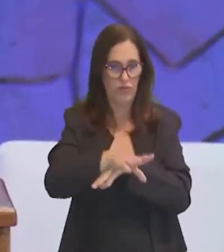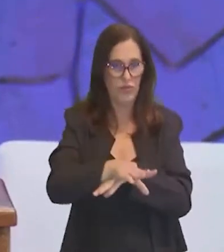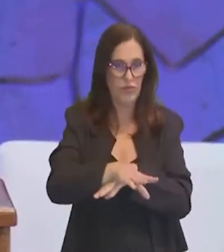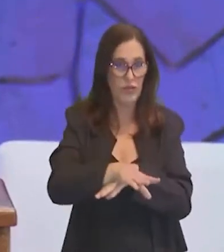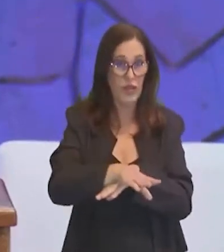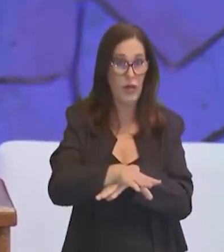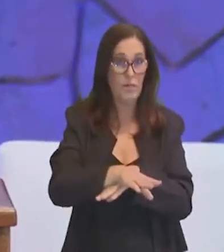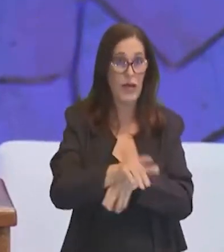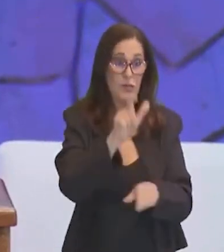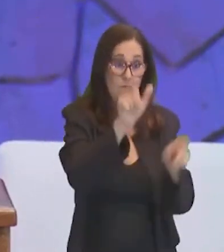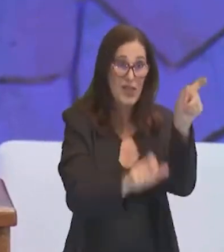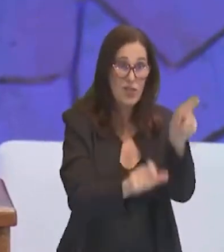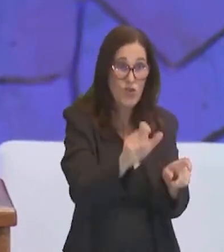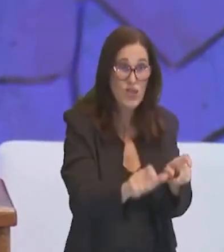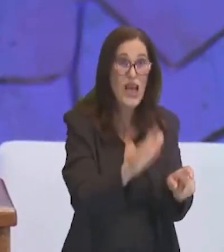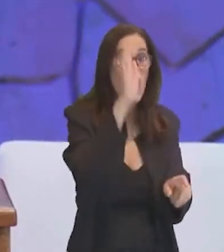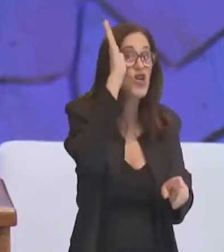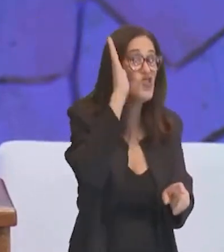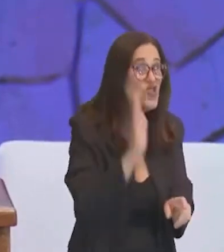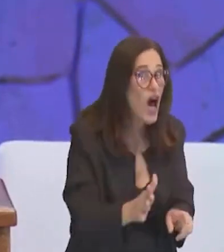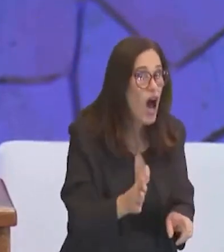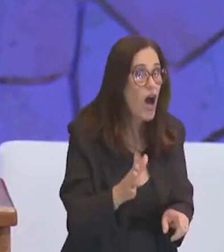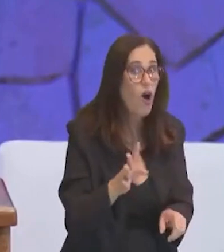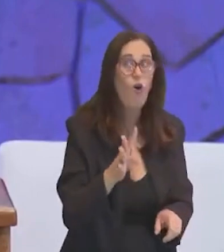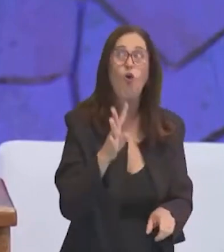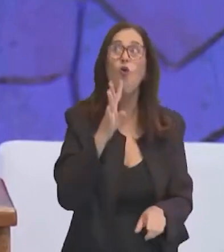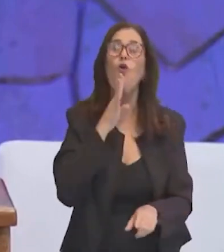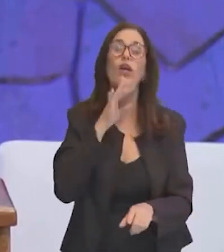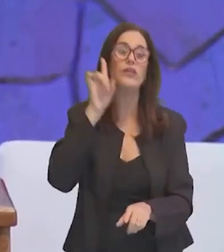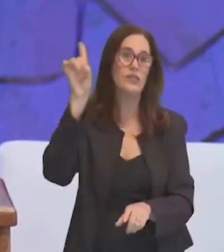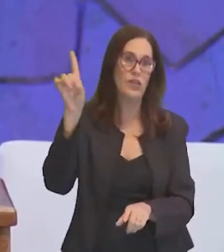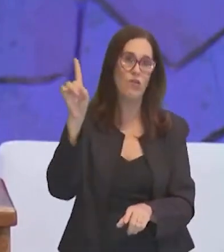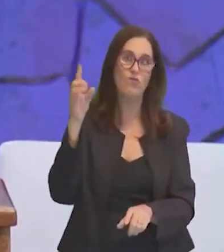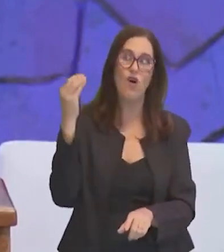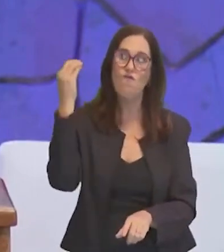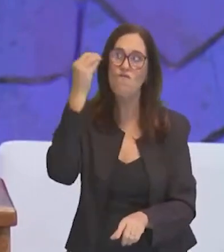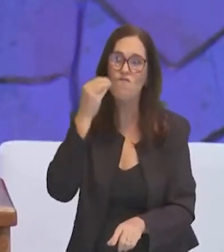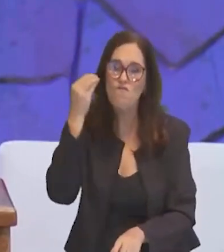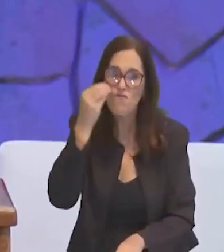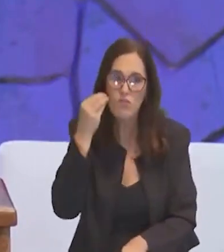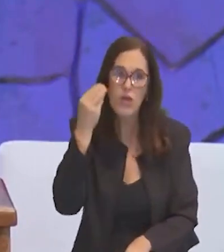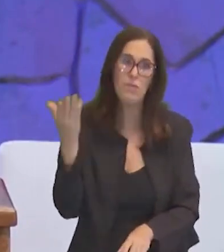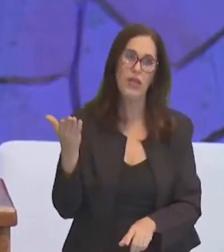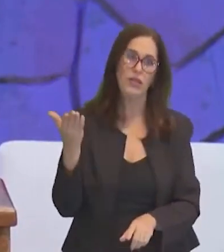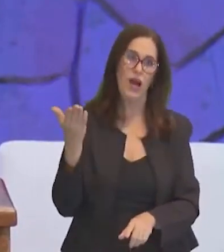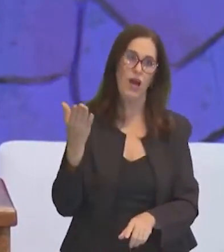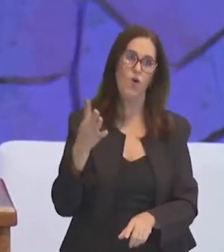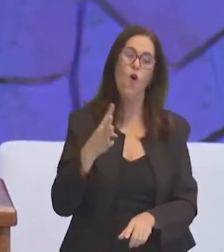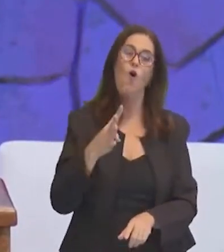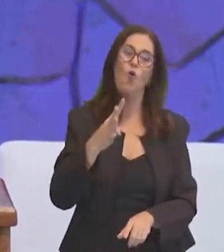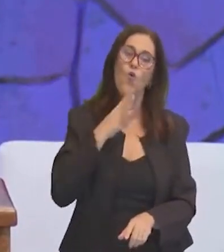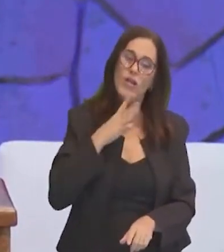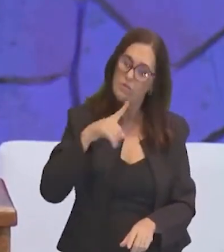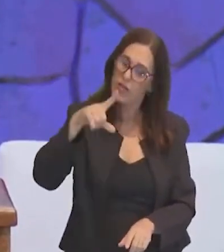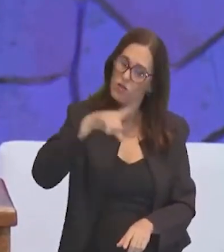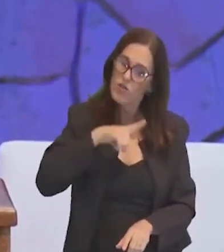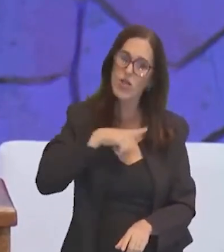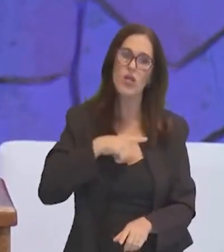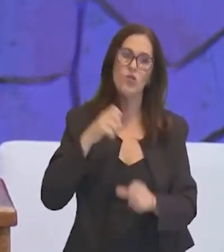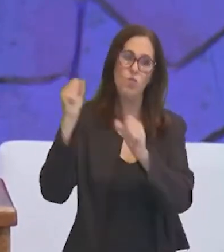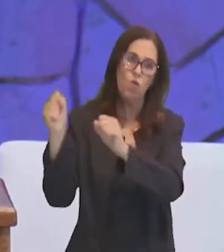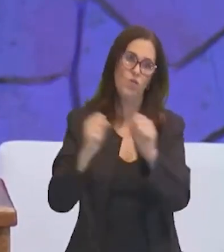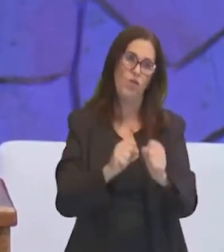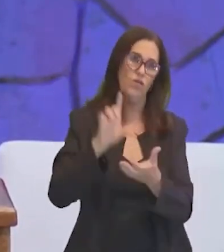falar da lei, mas Moisés estava ali falando com pessoas que já tinham conhecimento sobre o poder